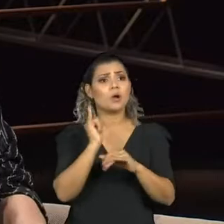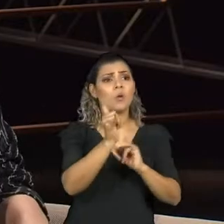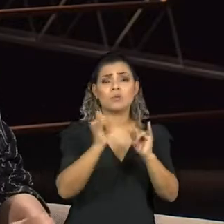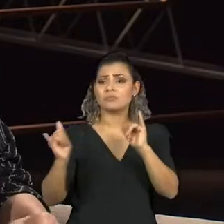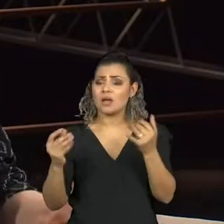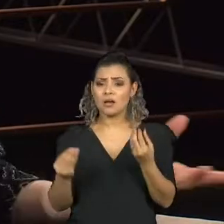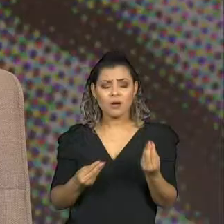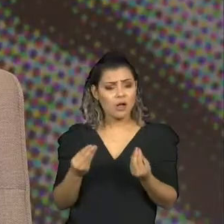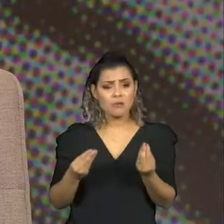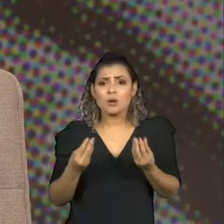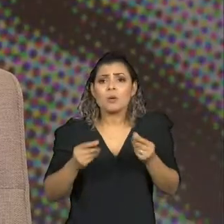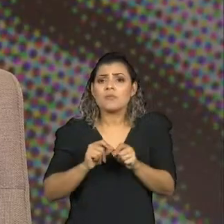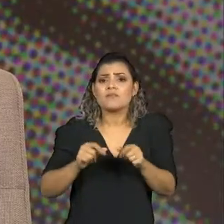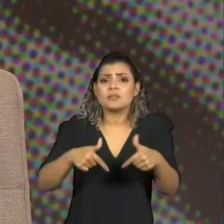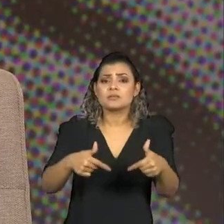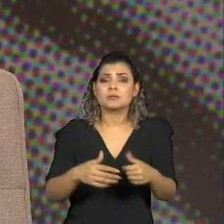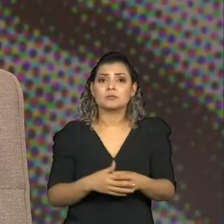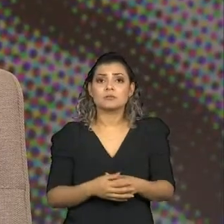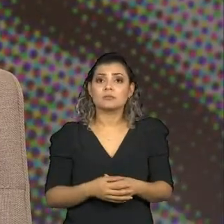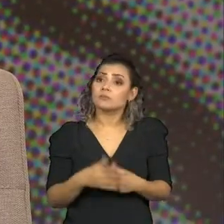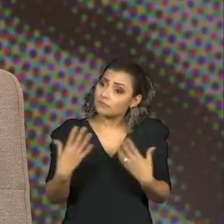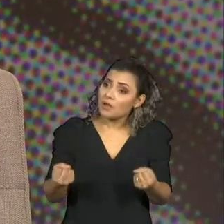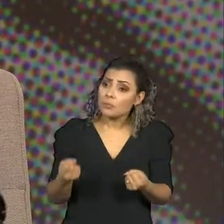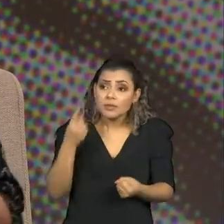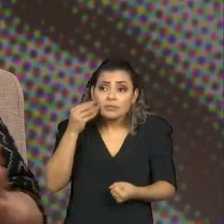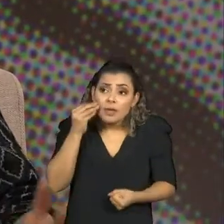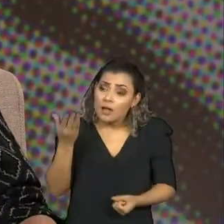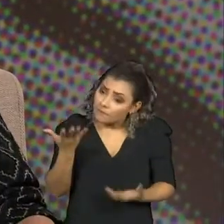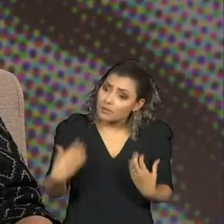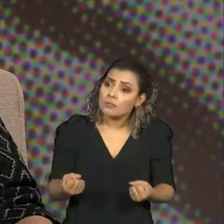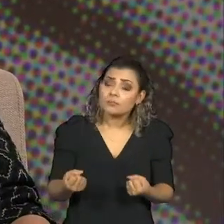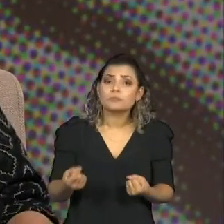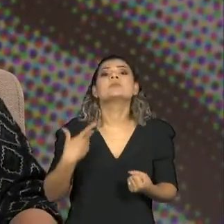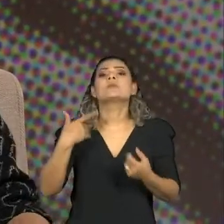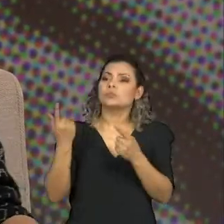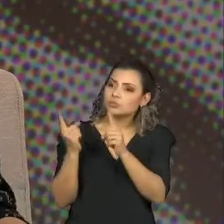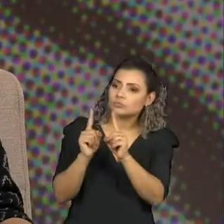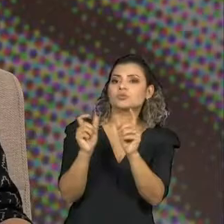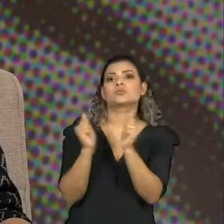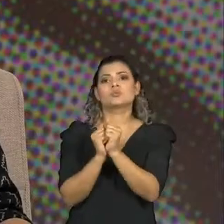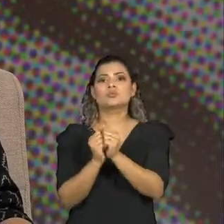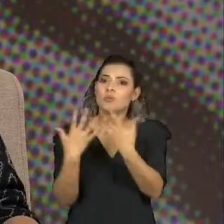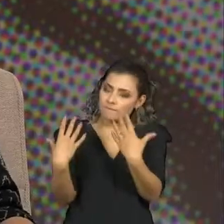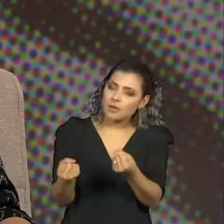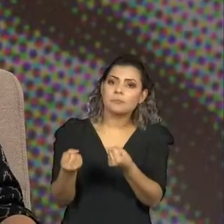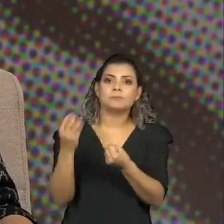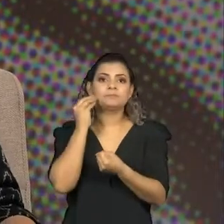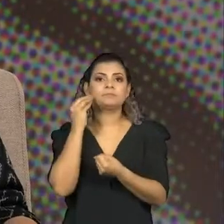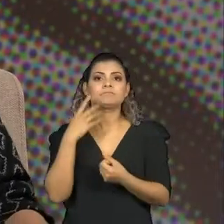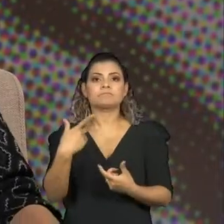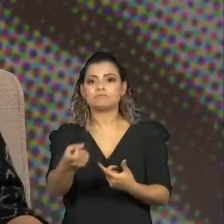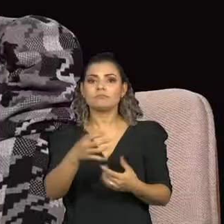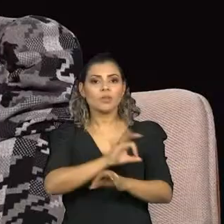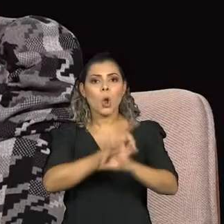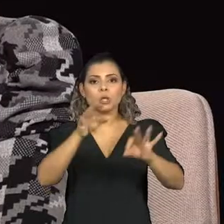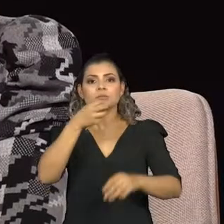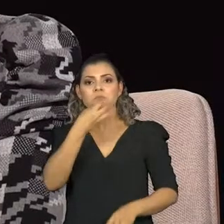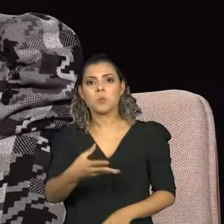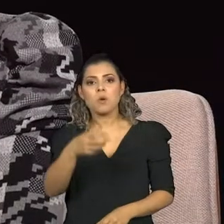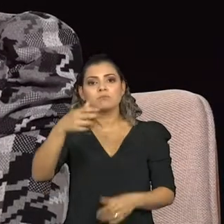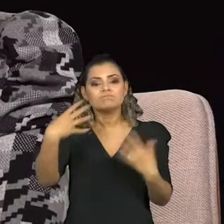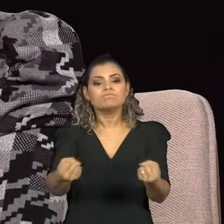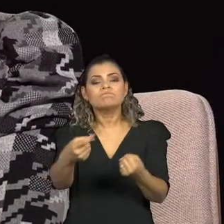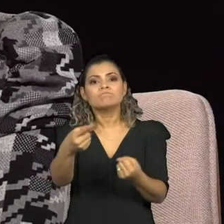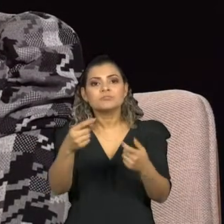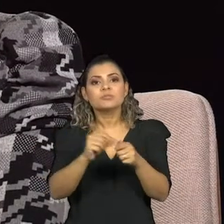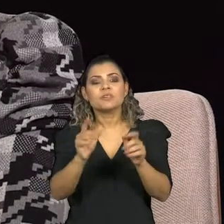fazer? Ele falou assim, vamos lá falar. Ele foi comigo, o Manga fez assim, ó. É bom, vamos fazer.